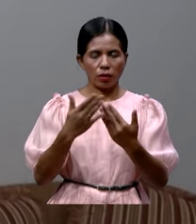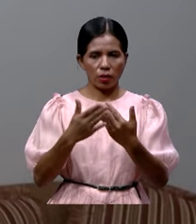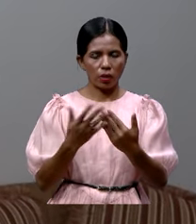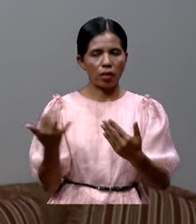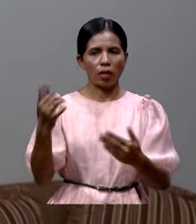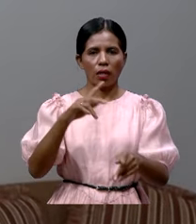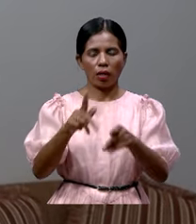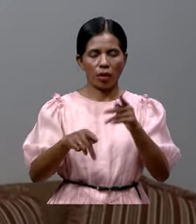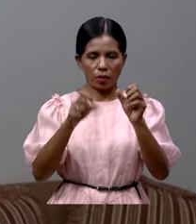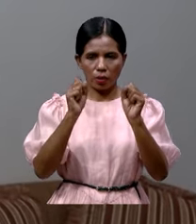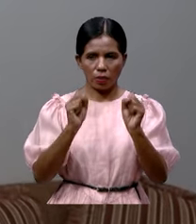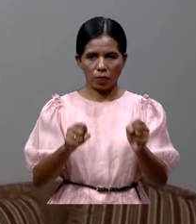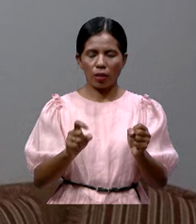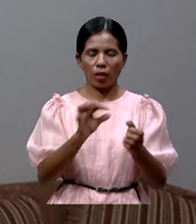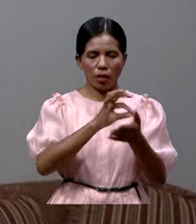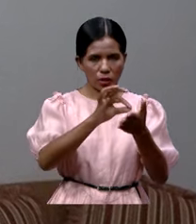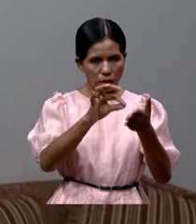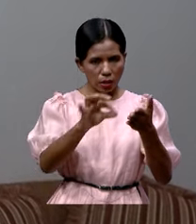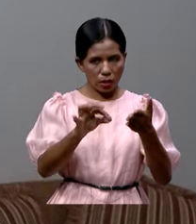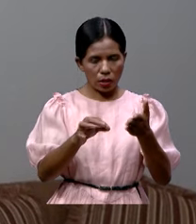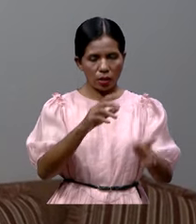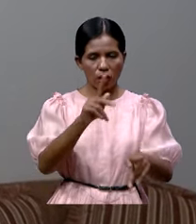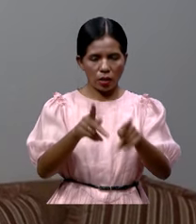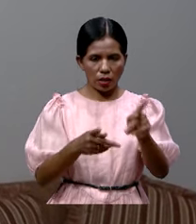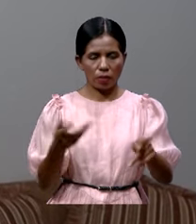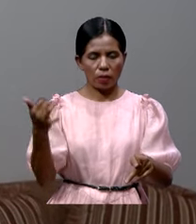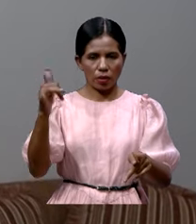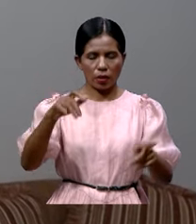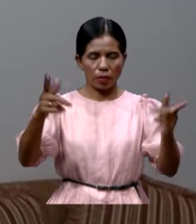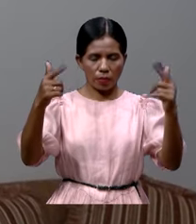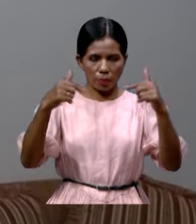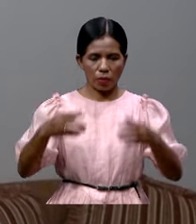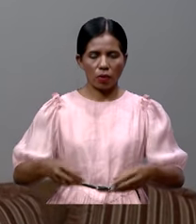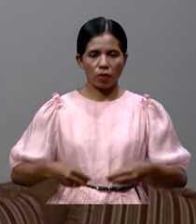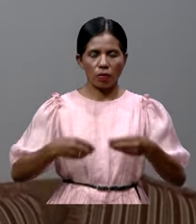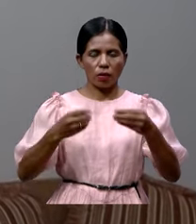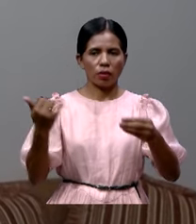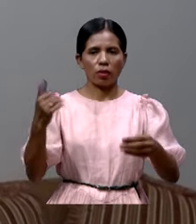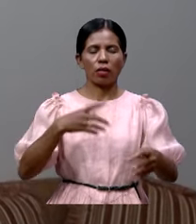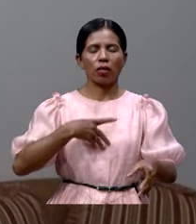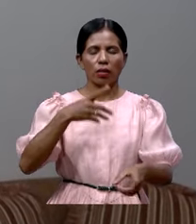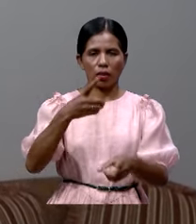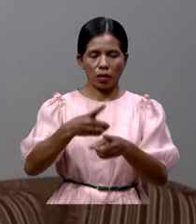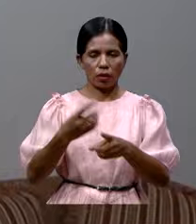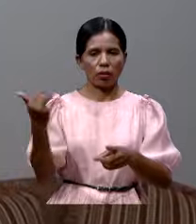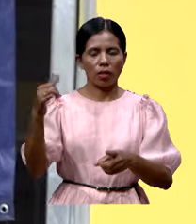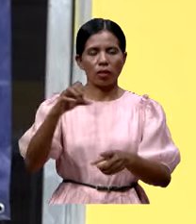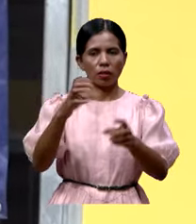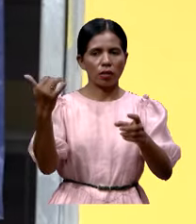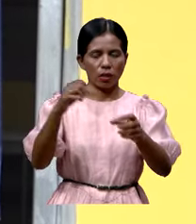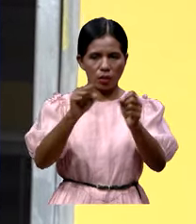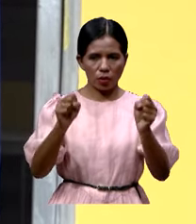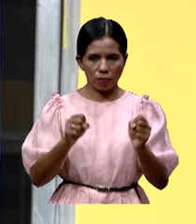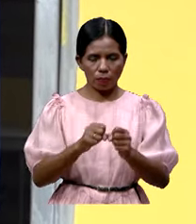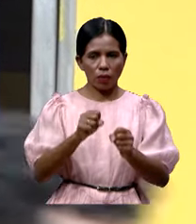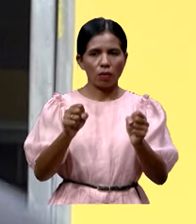técnico sira para atu bele a lista itani elitor sira nebe mak mai exerce sin sirne direito e sirne suku. Suku Sanulu nebe